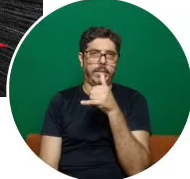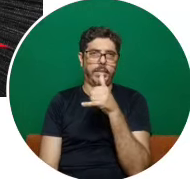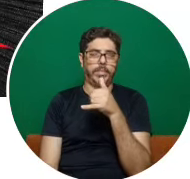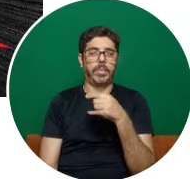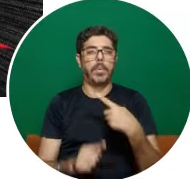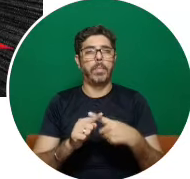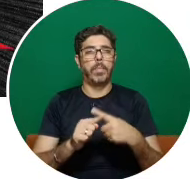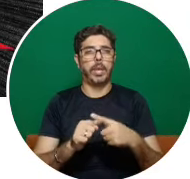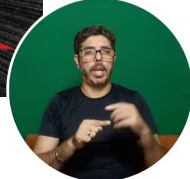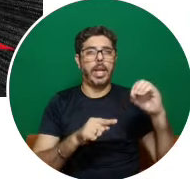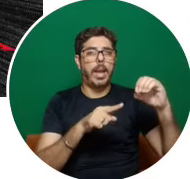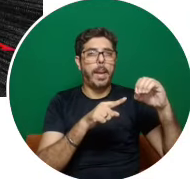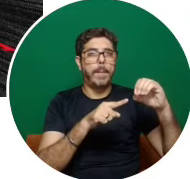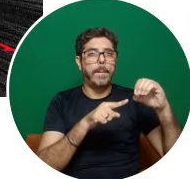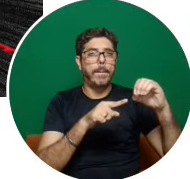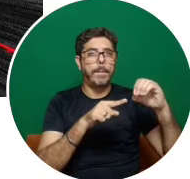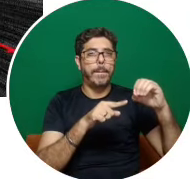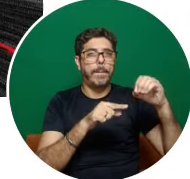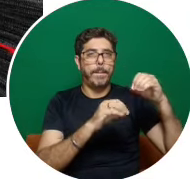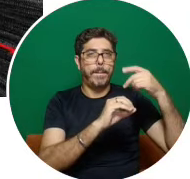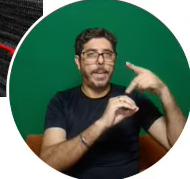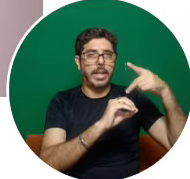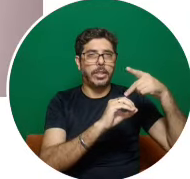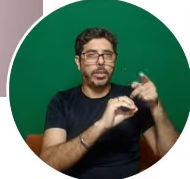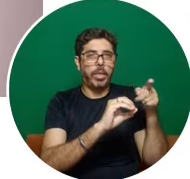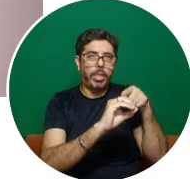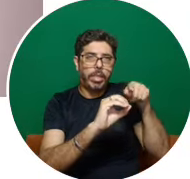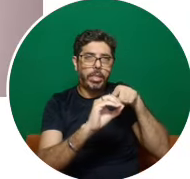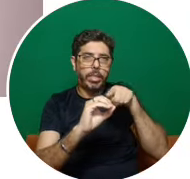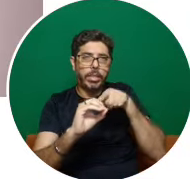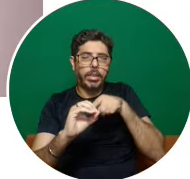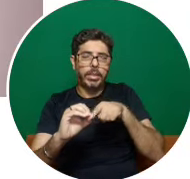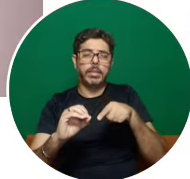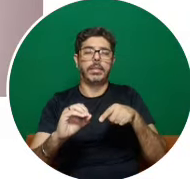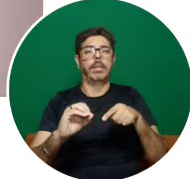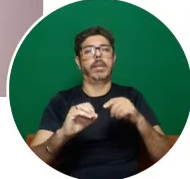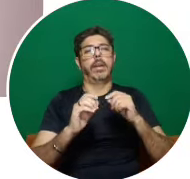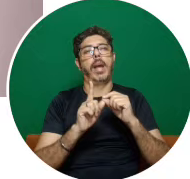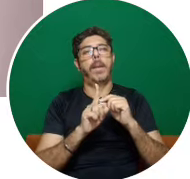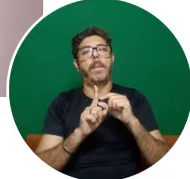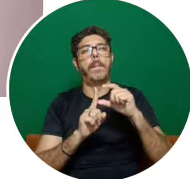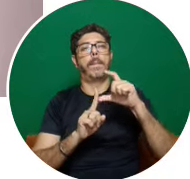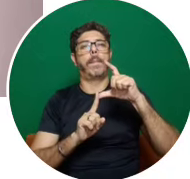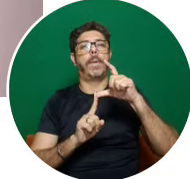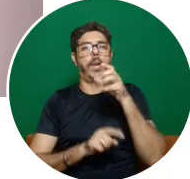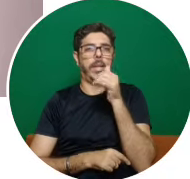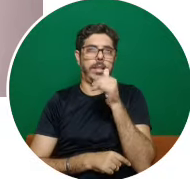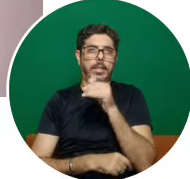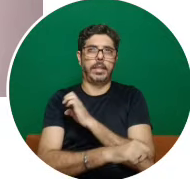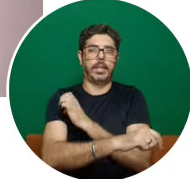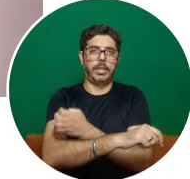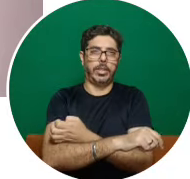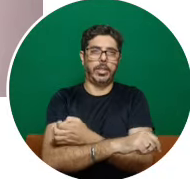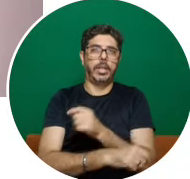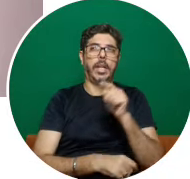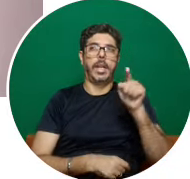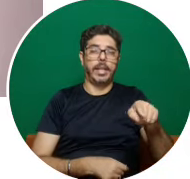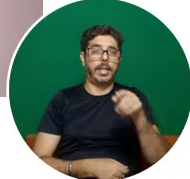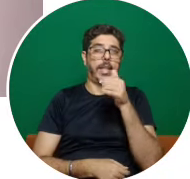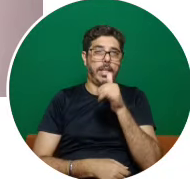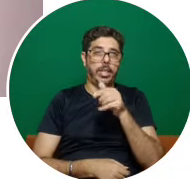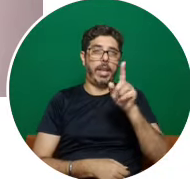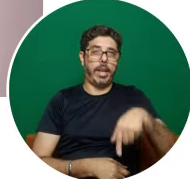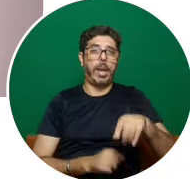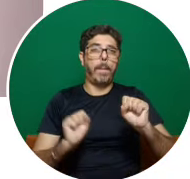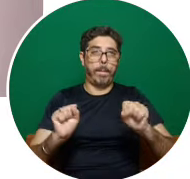gastará energia para superar a repulsão elétrica. Este trabalho, feito para mover a partícula para seu novo local, vai aumentar a